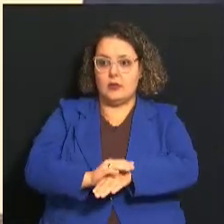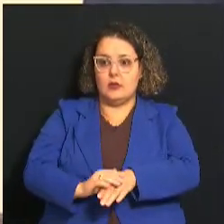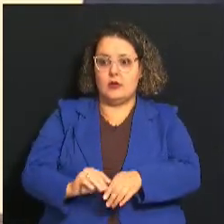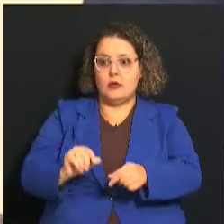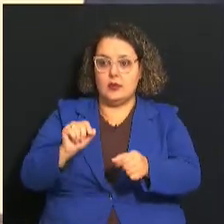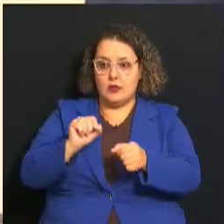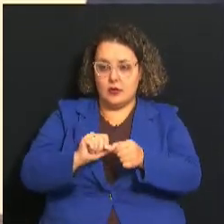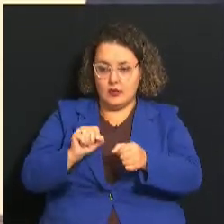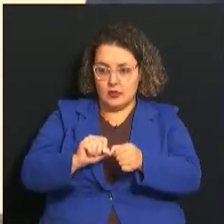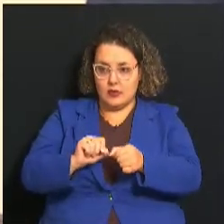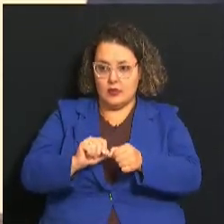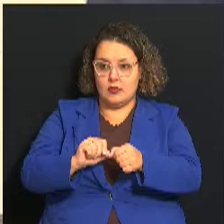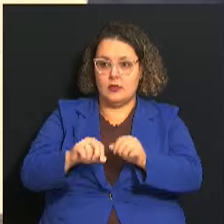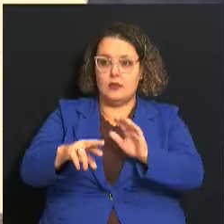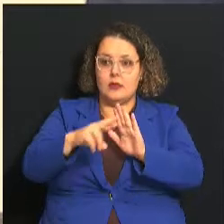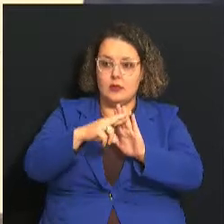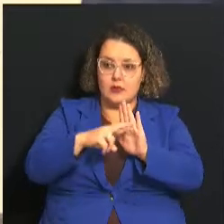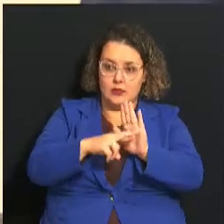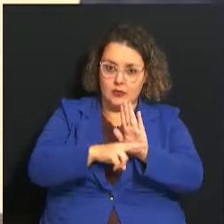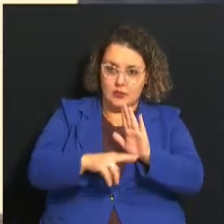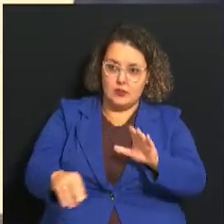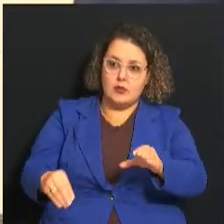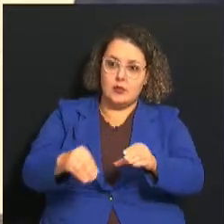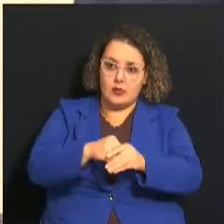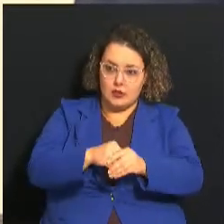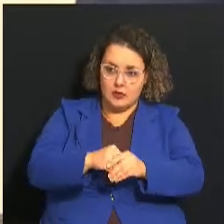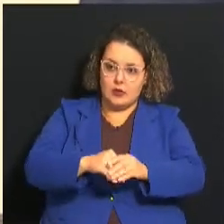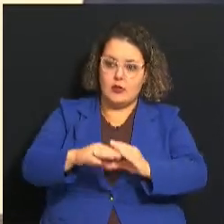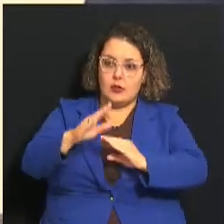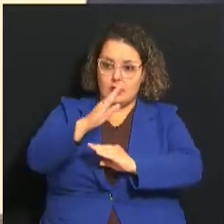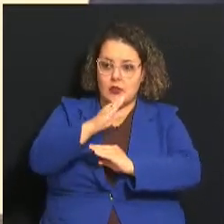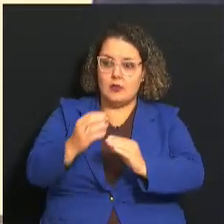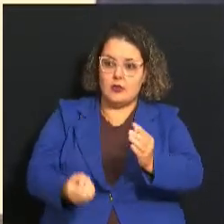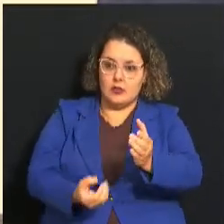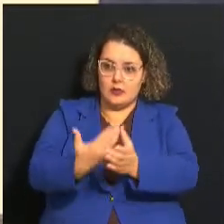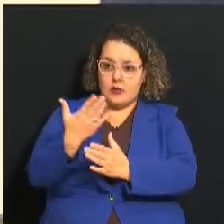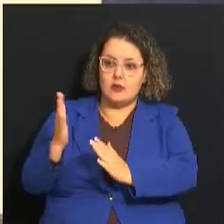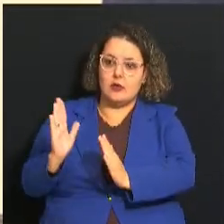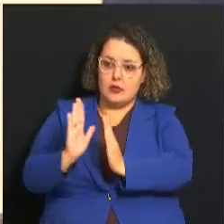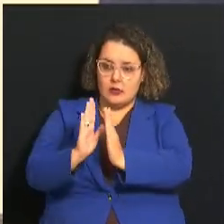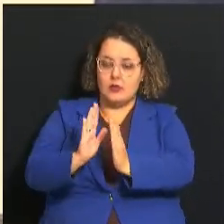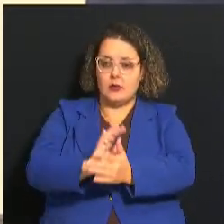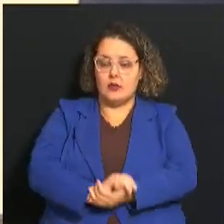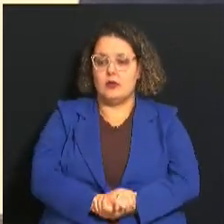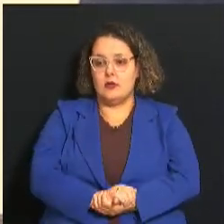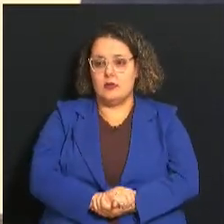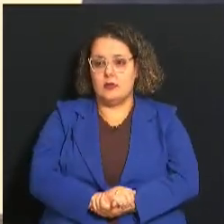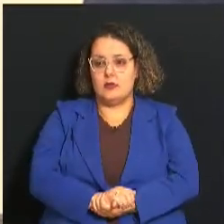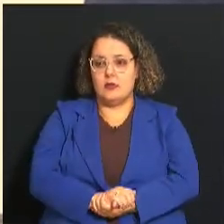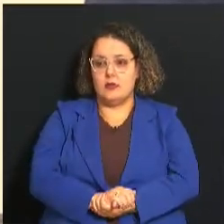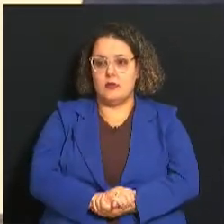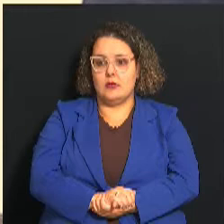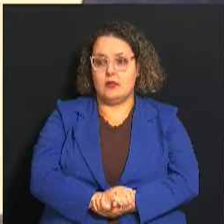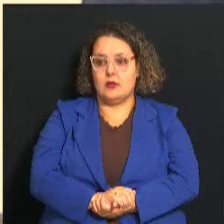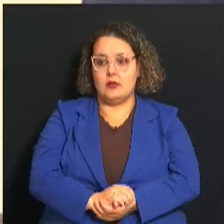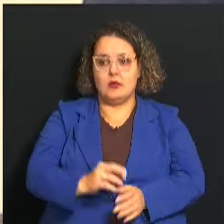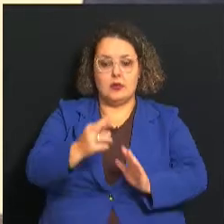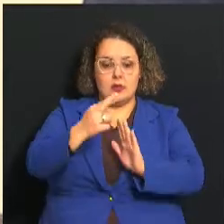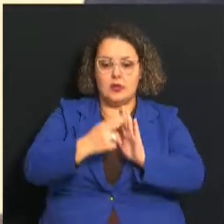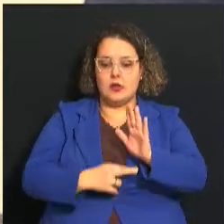que está no texto do regimento da Câmara que criou a frente. Então, é essa a redação idêntica,